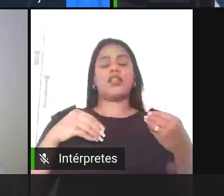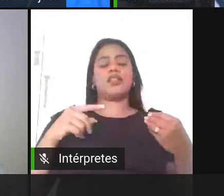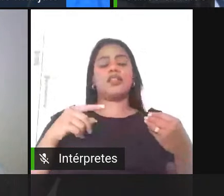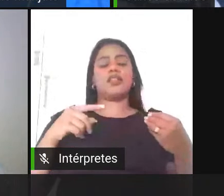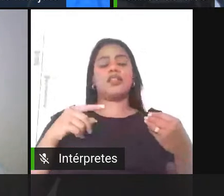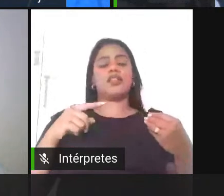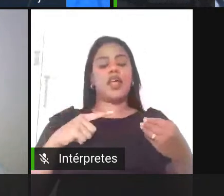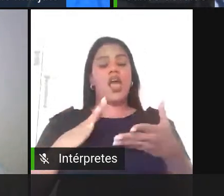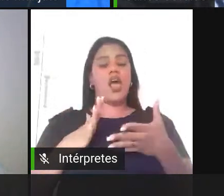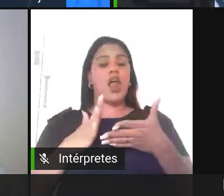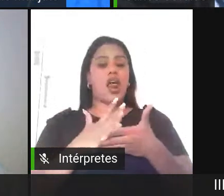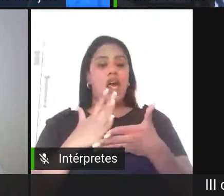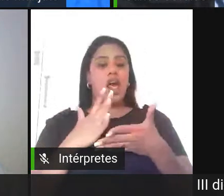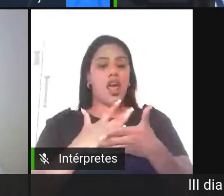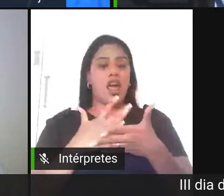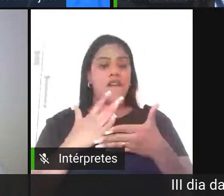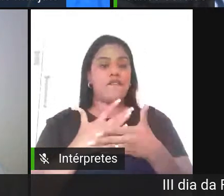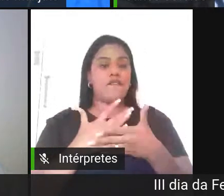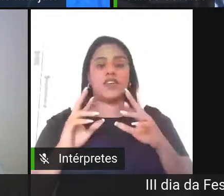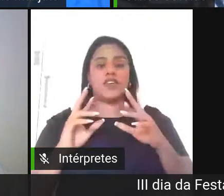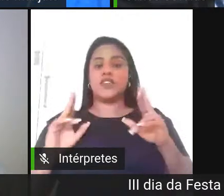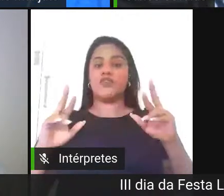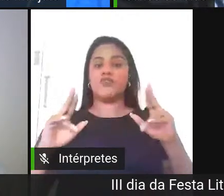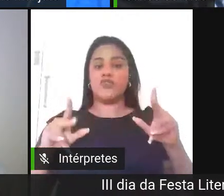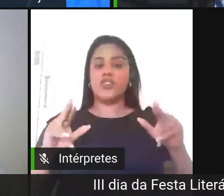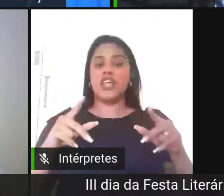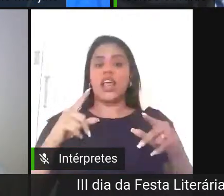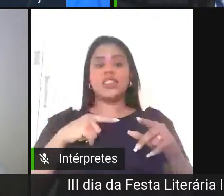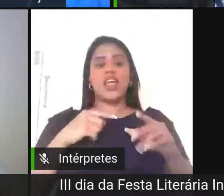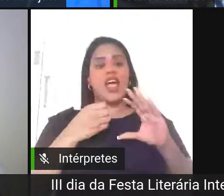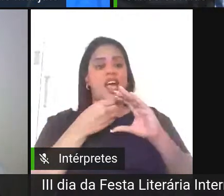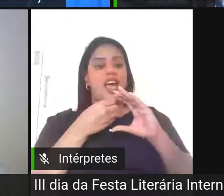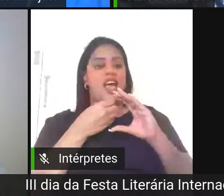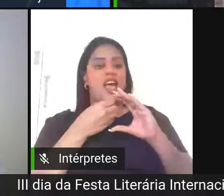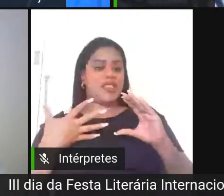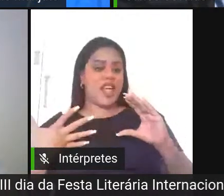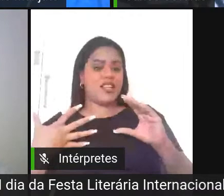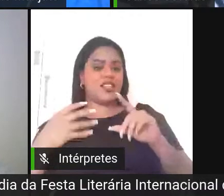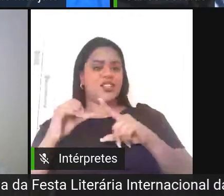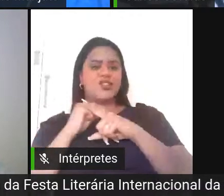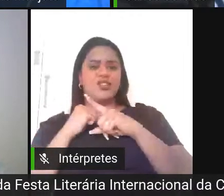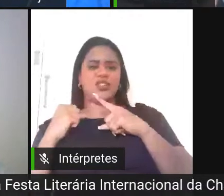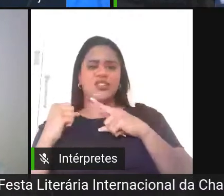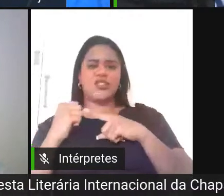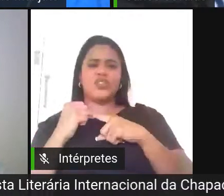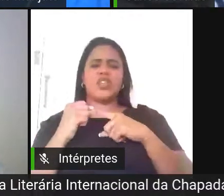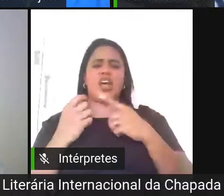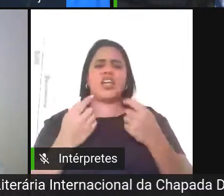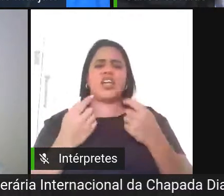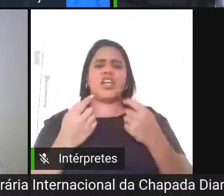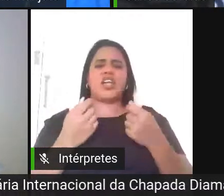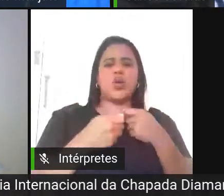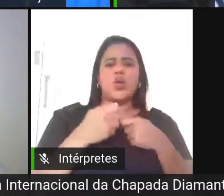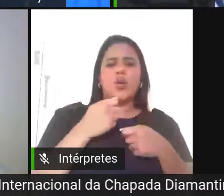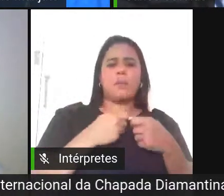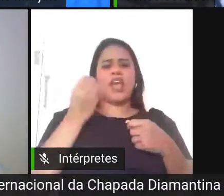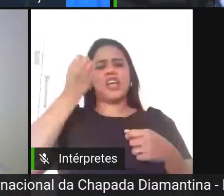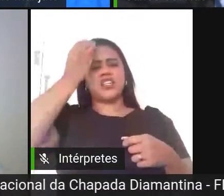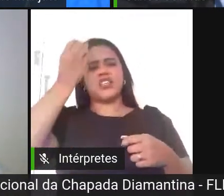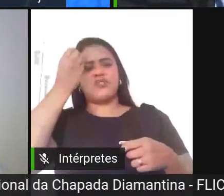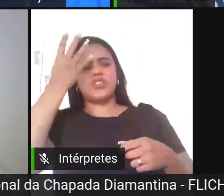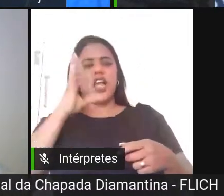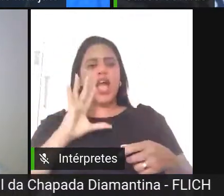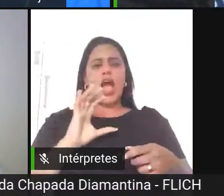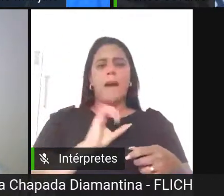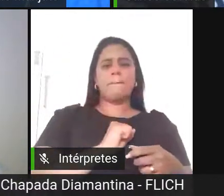aforismos. Portanto, é um livro bastante solto neste sentido, em que toco alguns aspectos desde a sociedade, economia, criatividade,